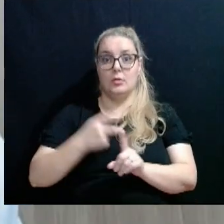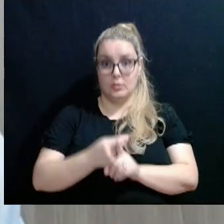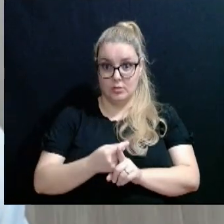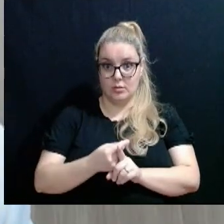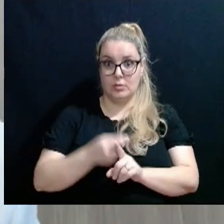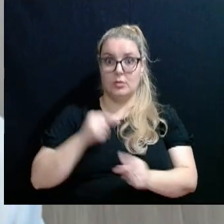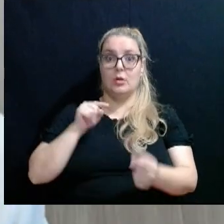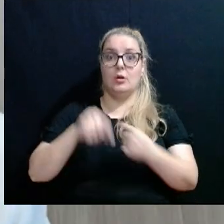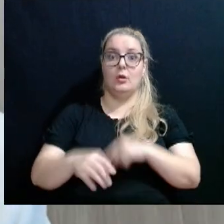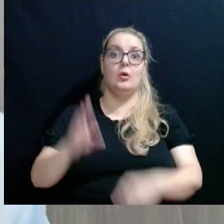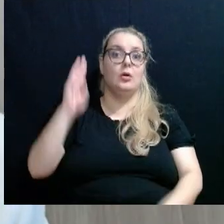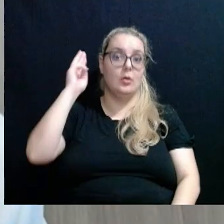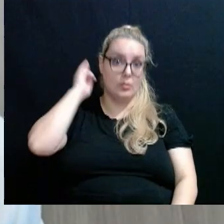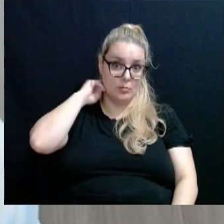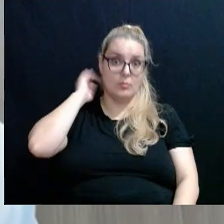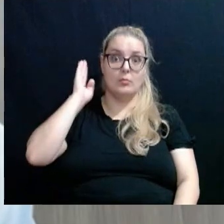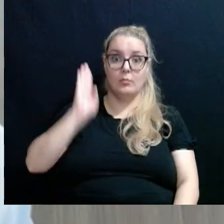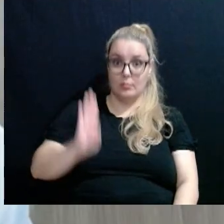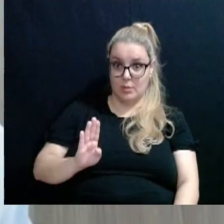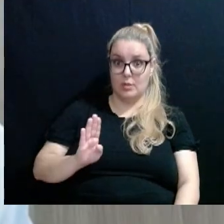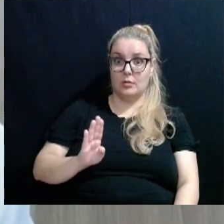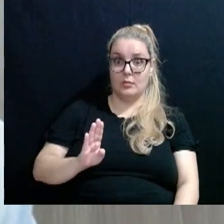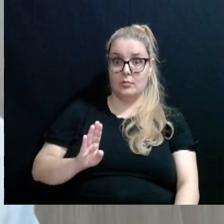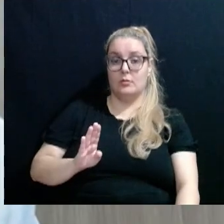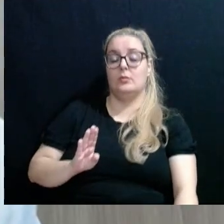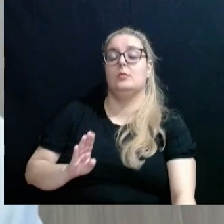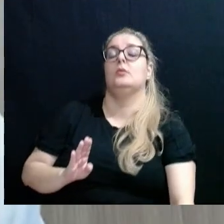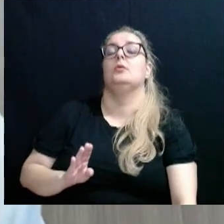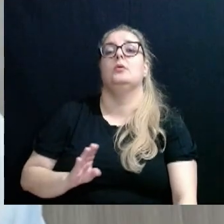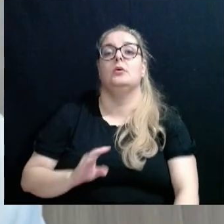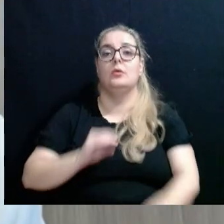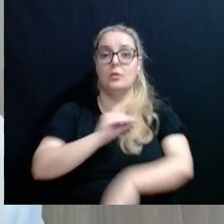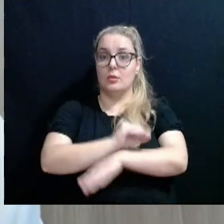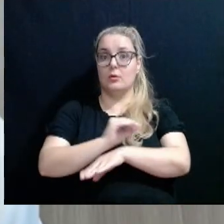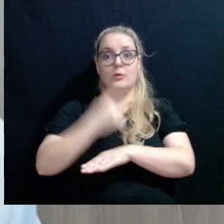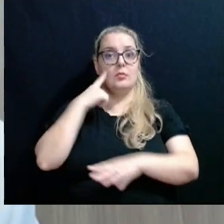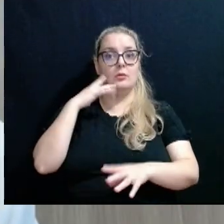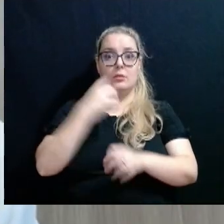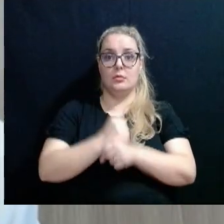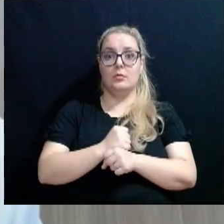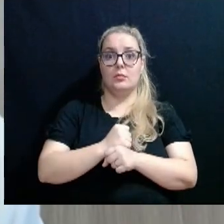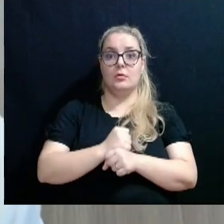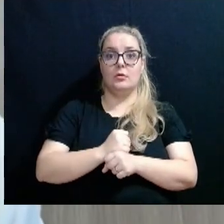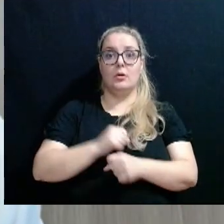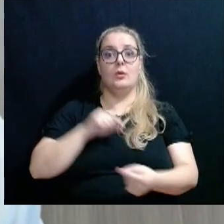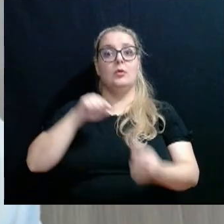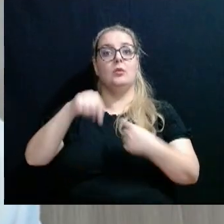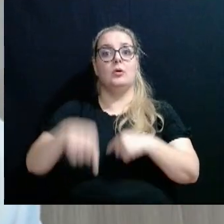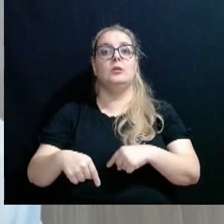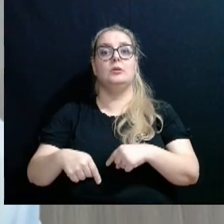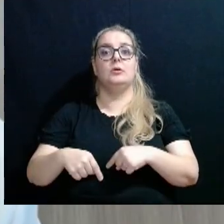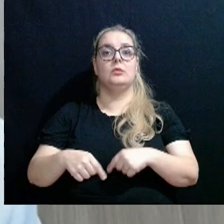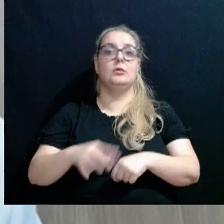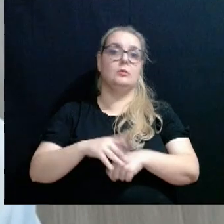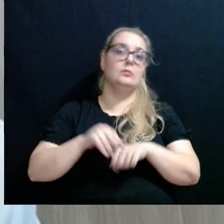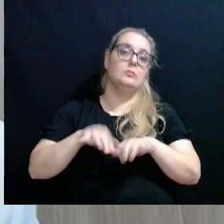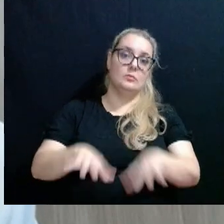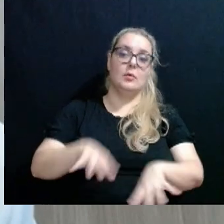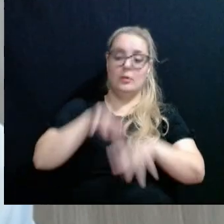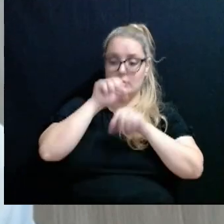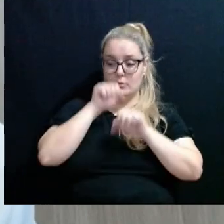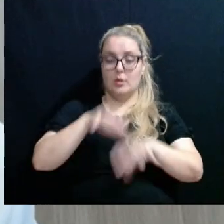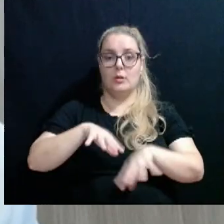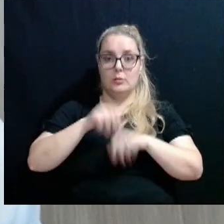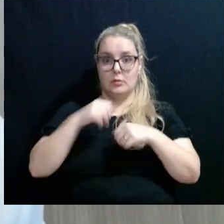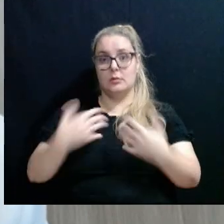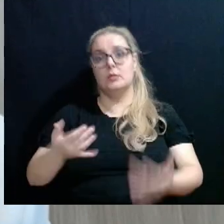à vacina contra a meningite B, são cuidados gerais contra a transmissão de doenças